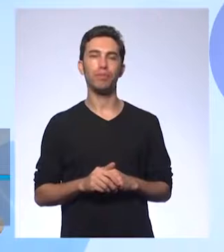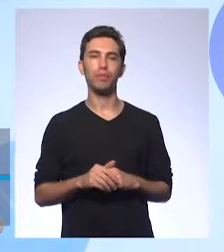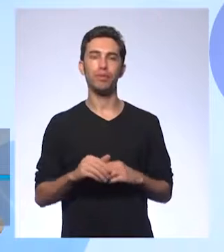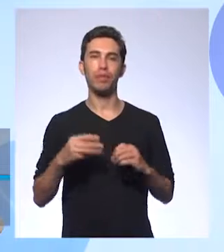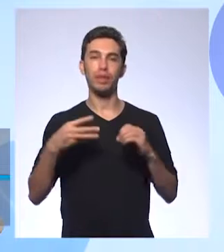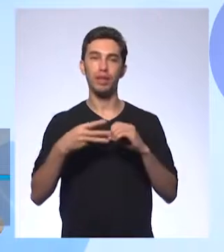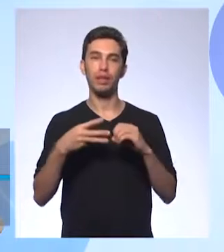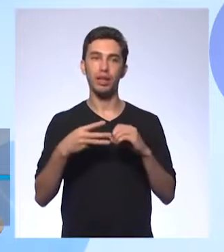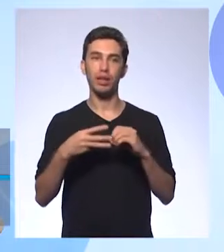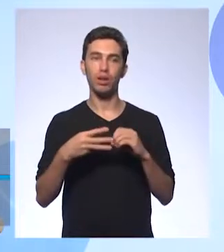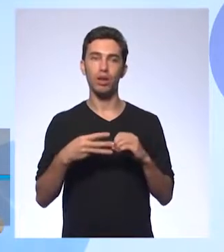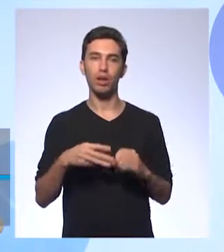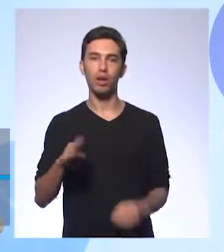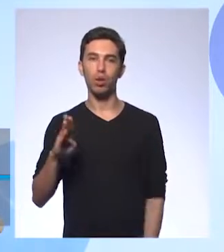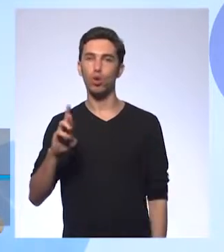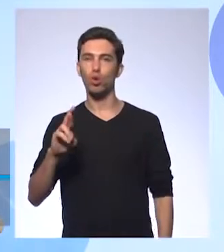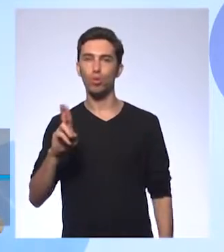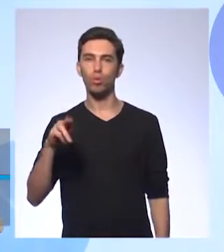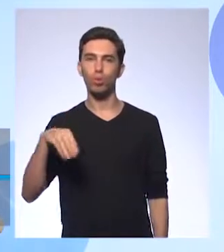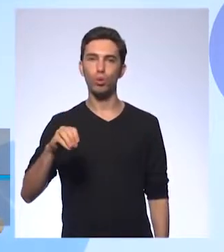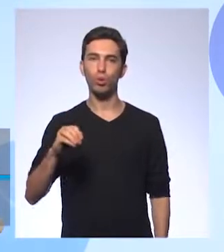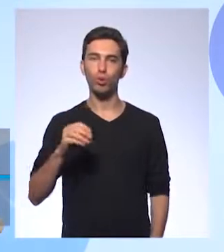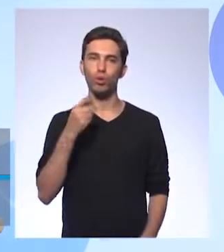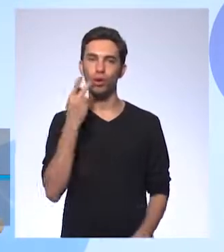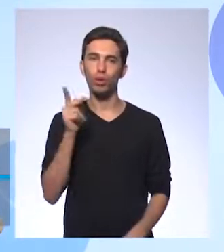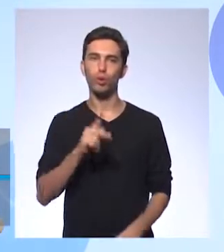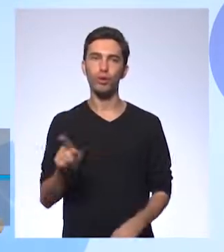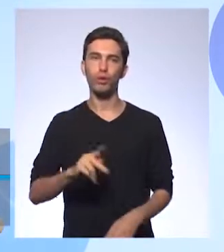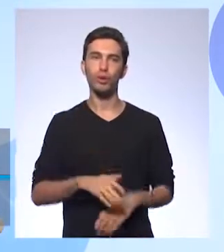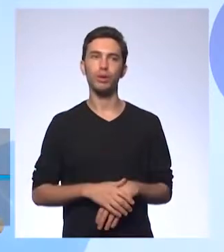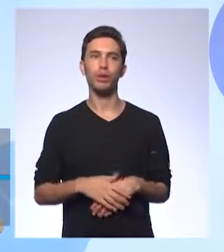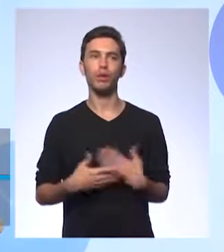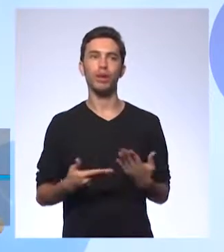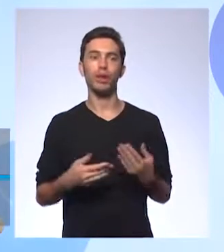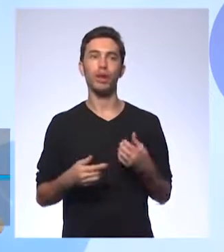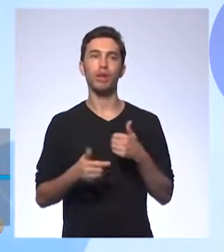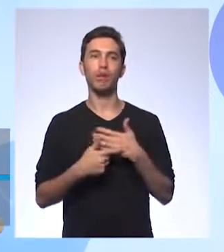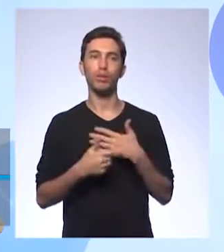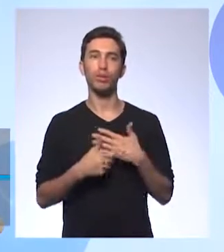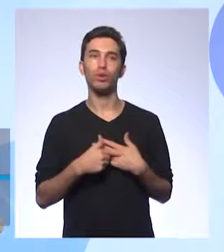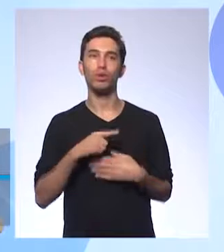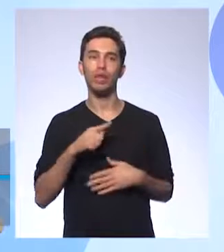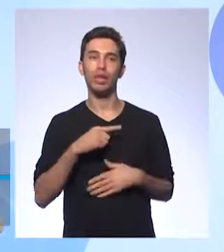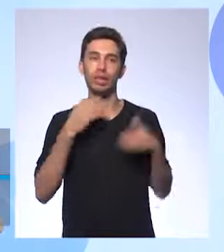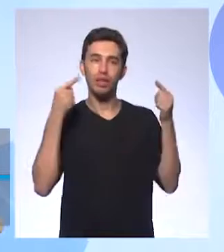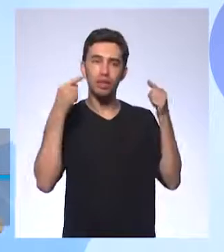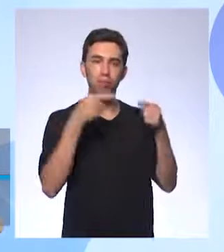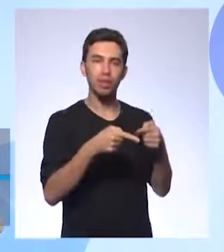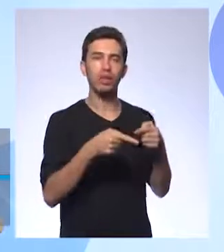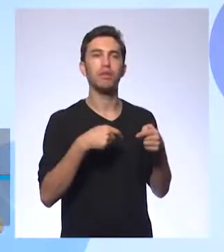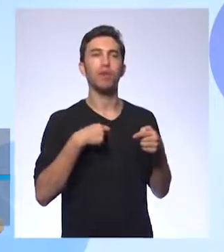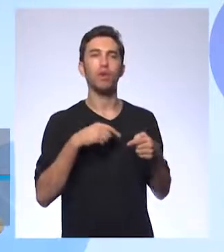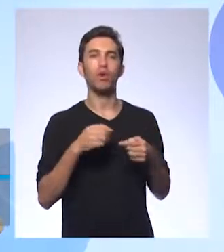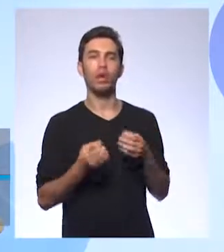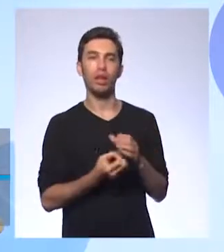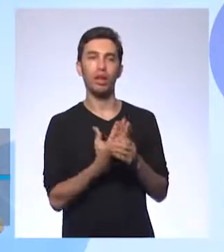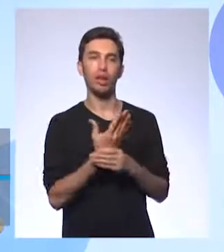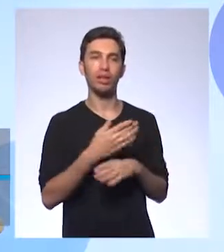Células, disse o Bruno, aí o professor Bruno, células assumem funções específicas, formando